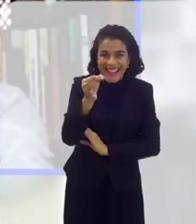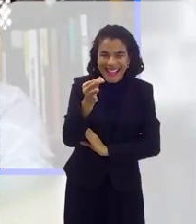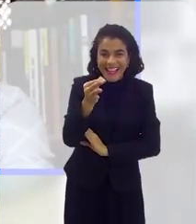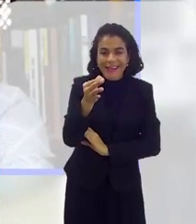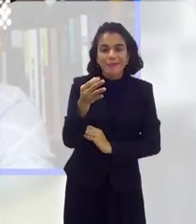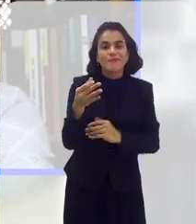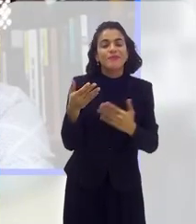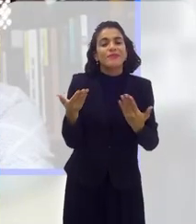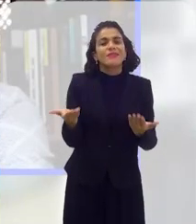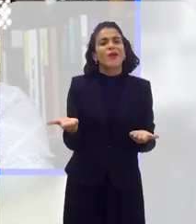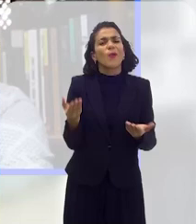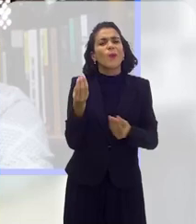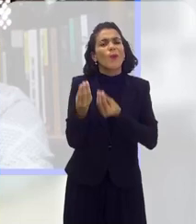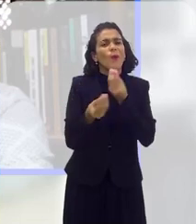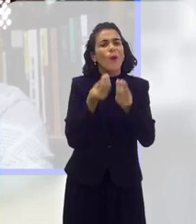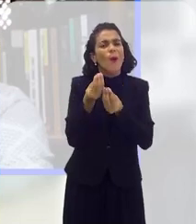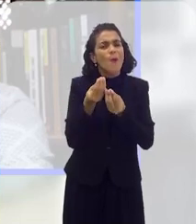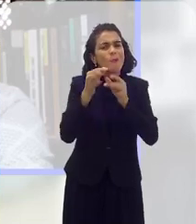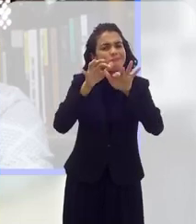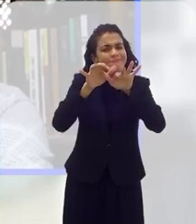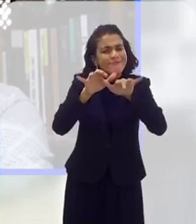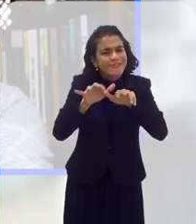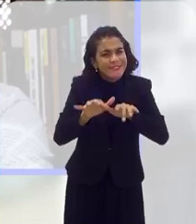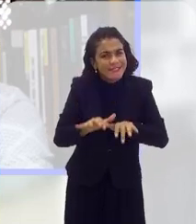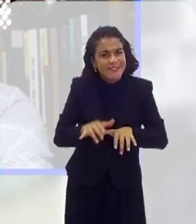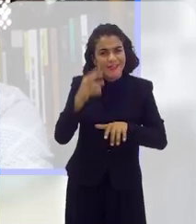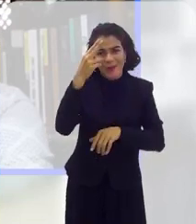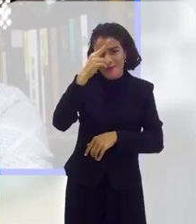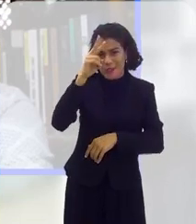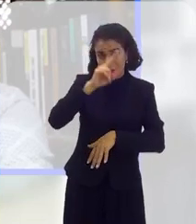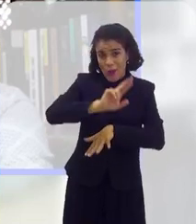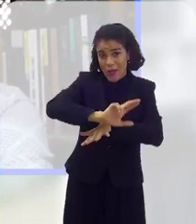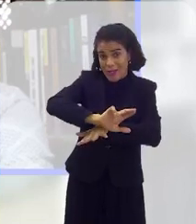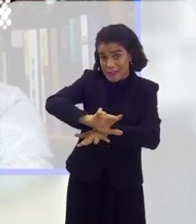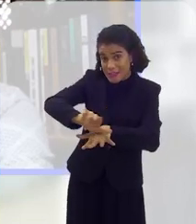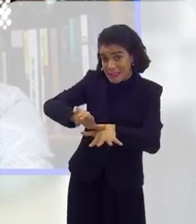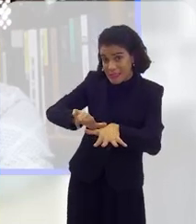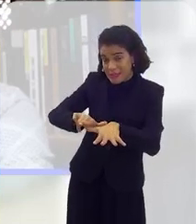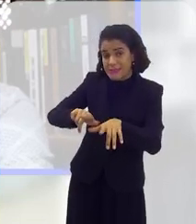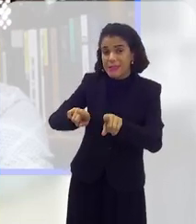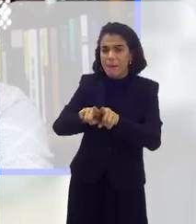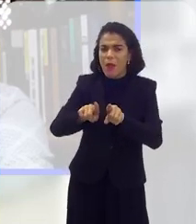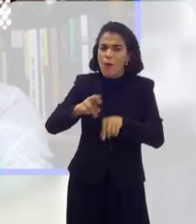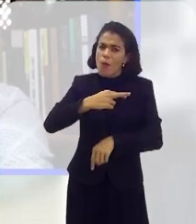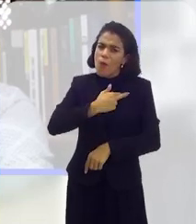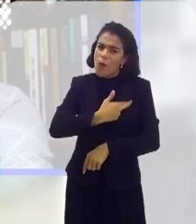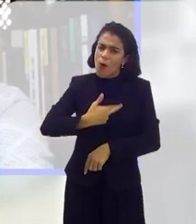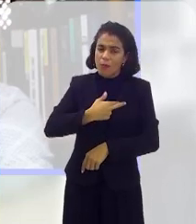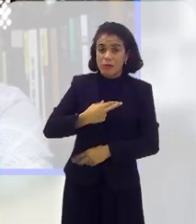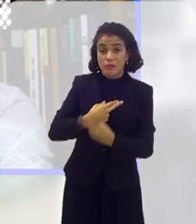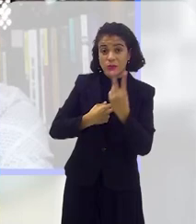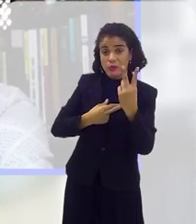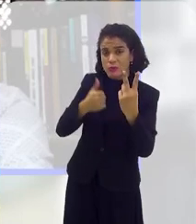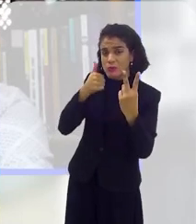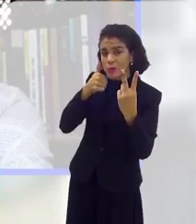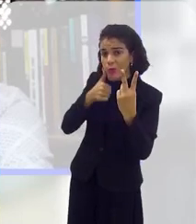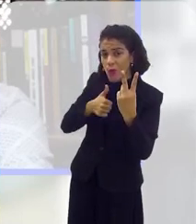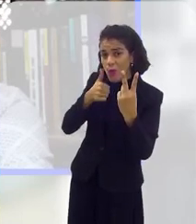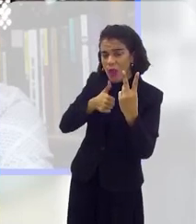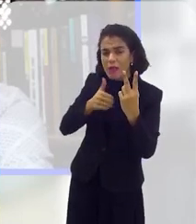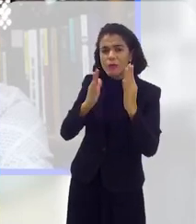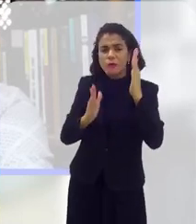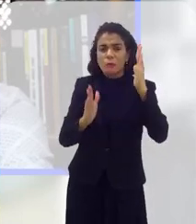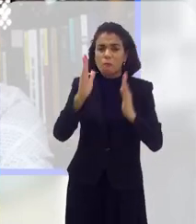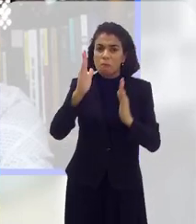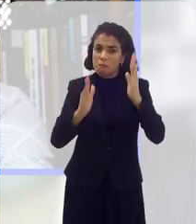Chico? Exatamente. Como é que foi construir uma história assim de diversidade, né, um romance entre duas